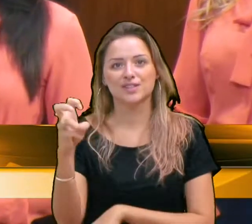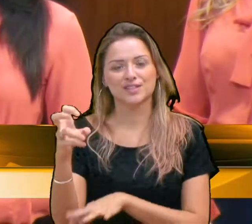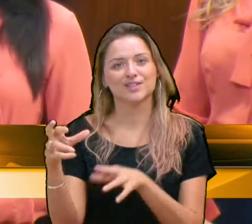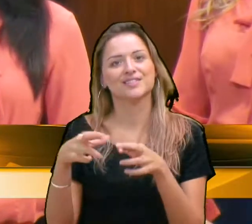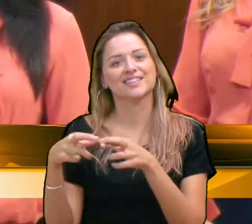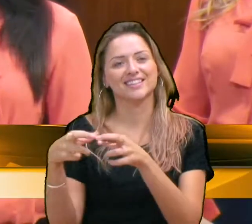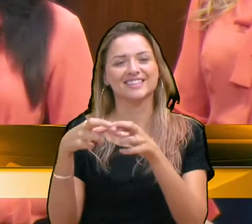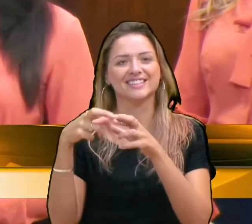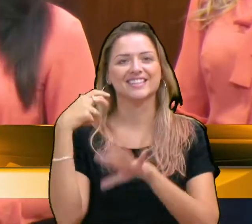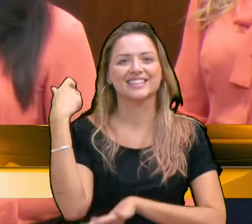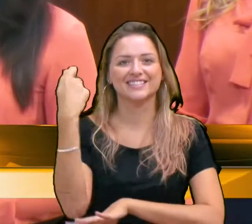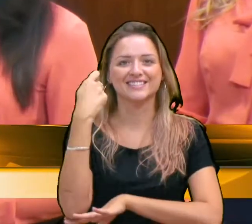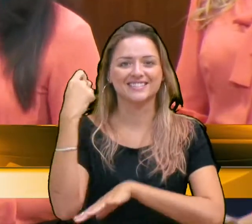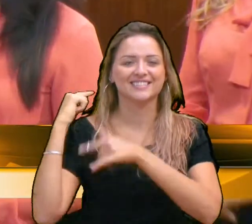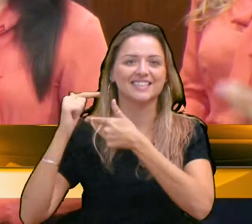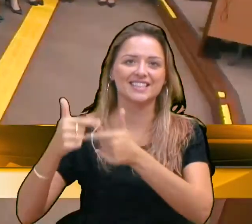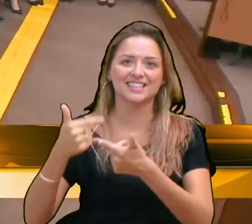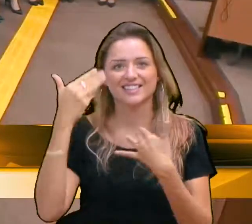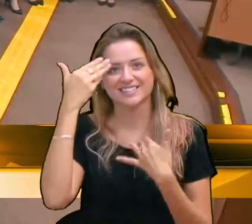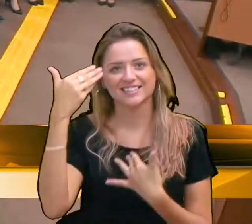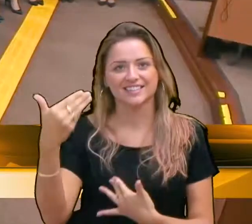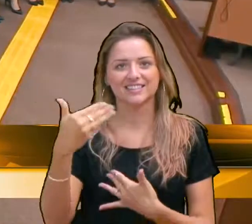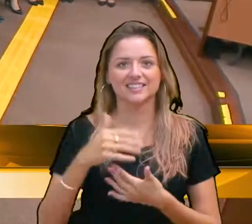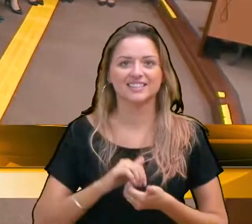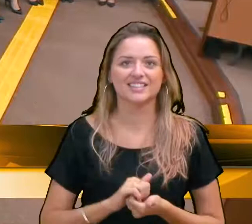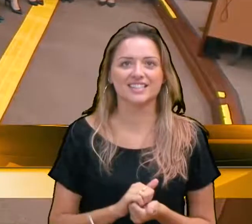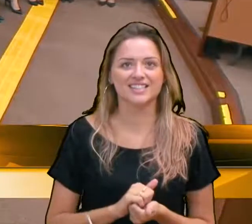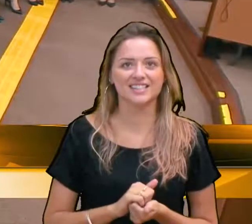Região Tradicionalista. Muito obrigada.